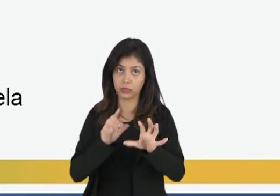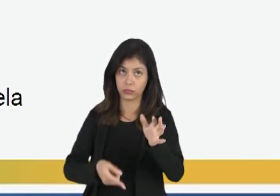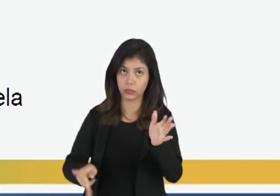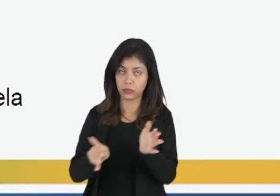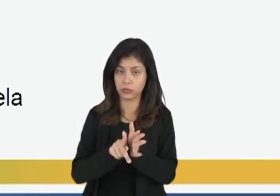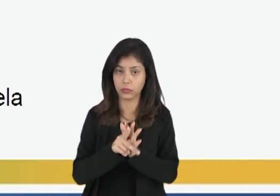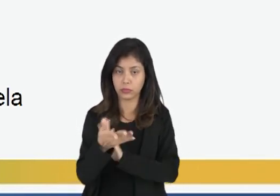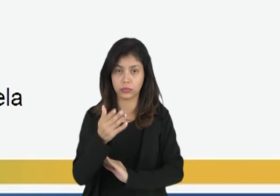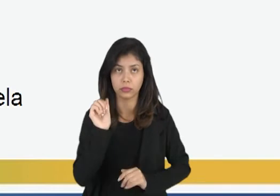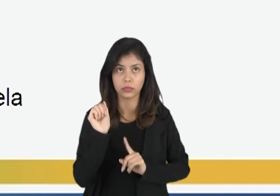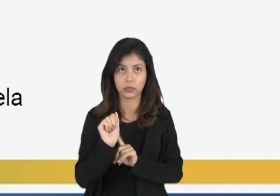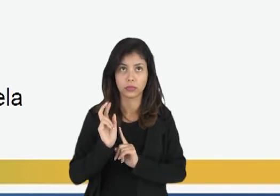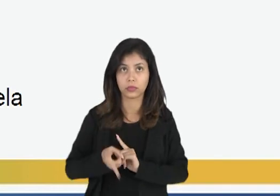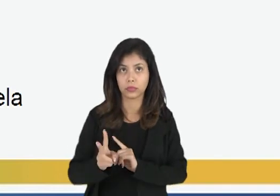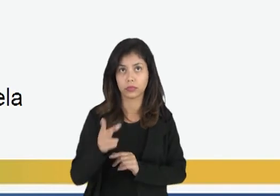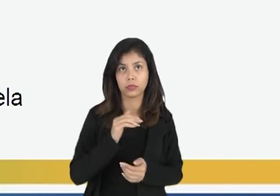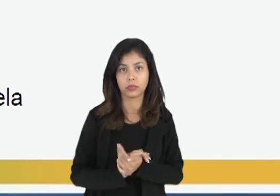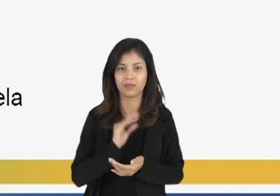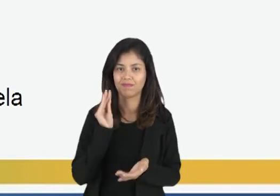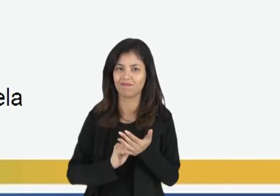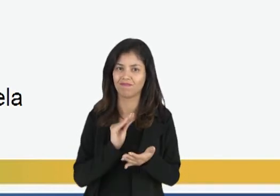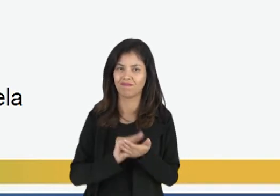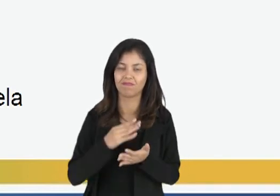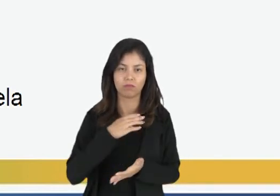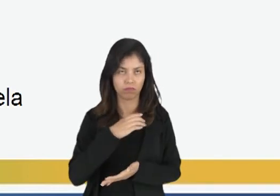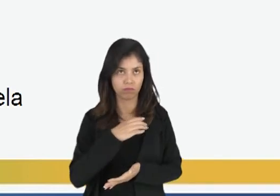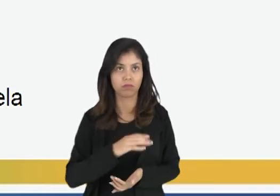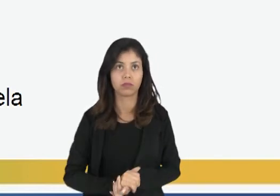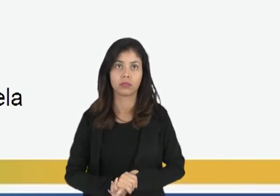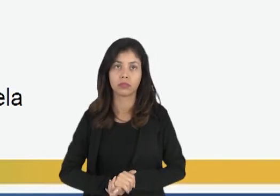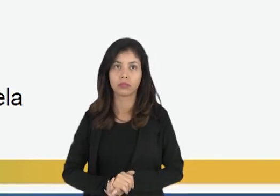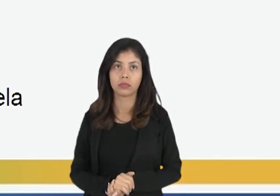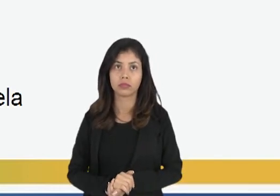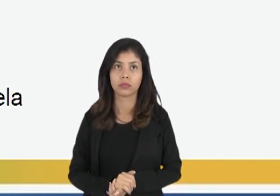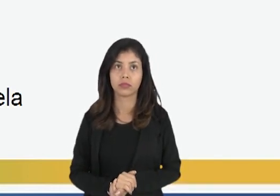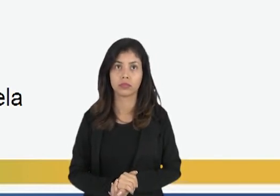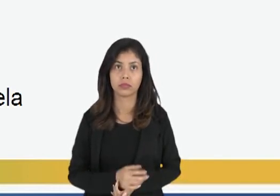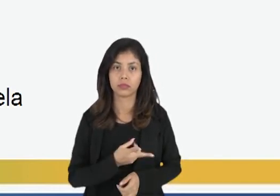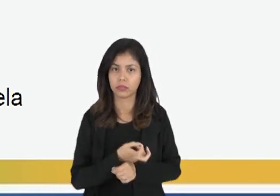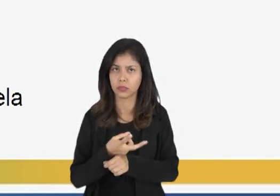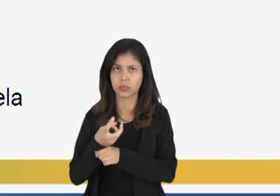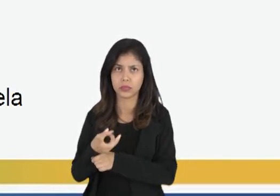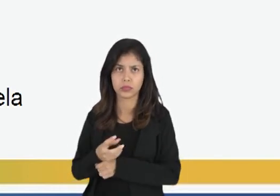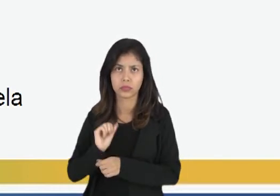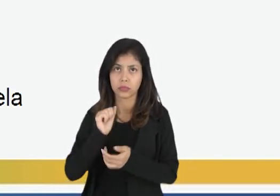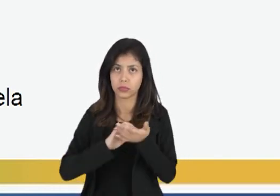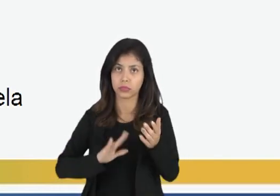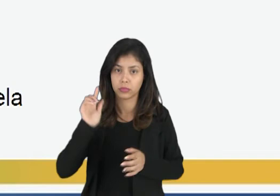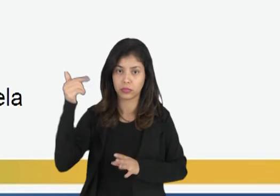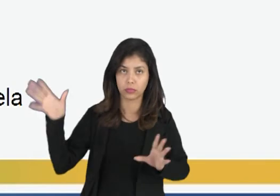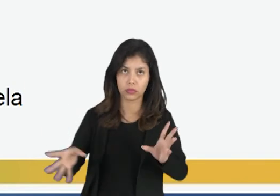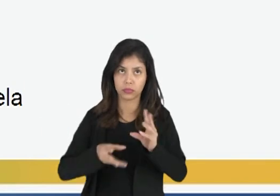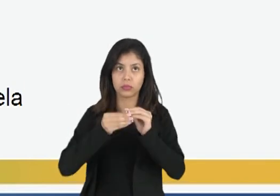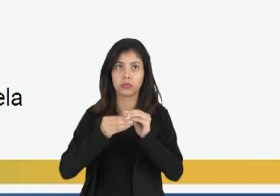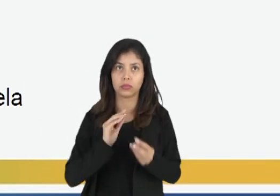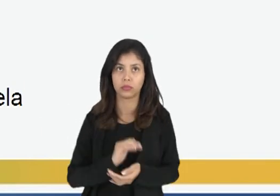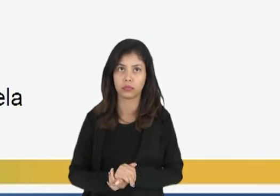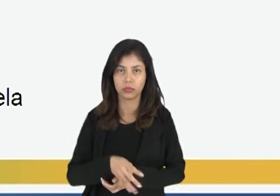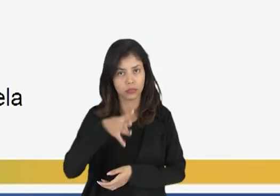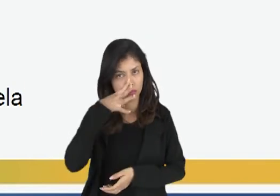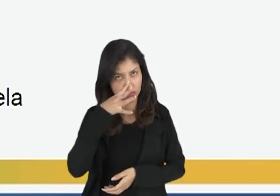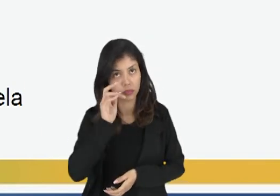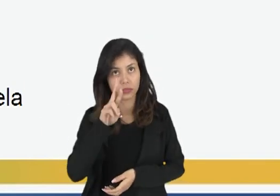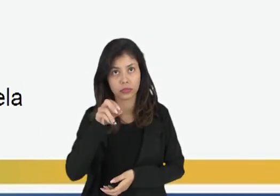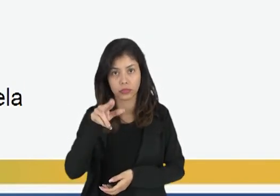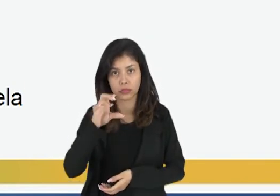por sua vez, letra A, continuaram desempregados nas cidades? Letra B, são absorvidos por outras atividades complementares